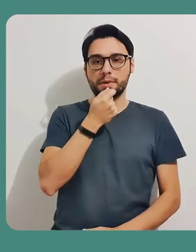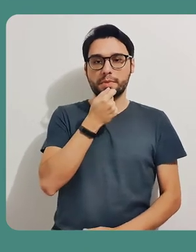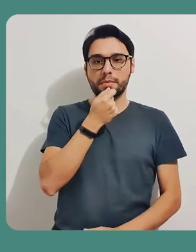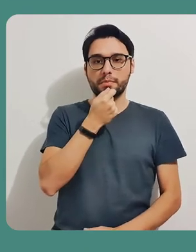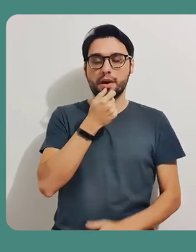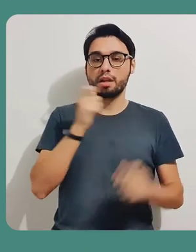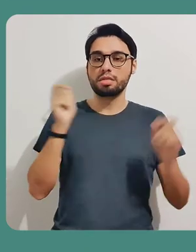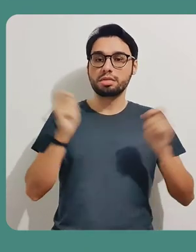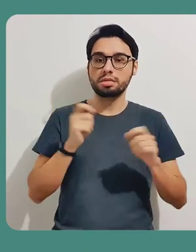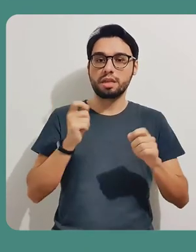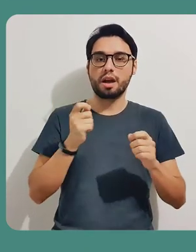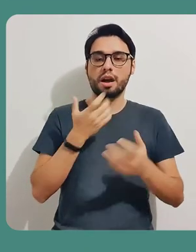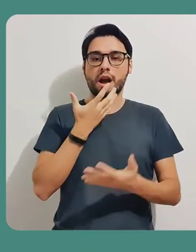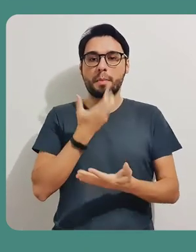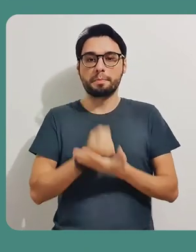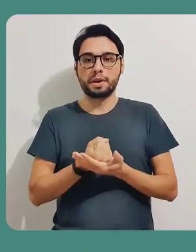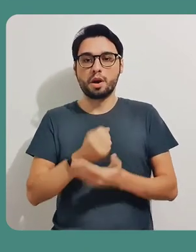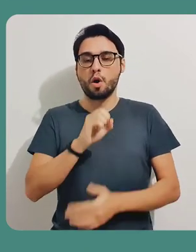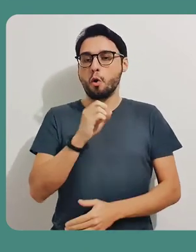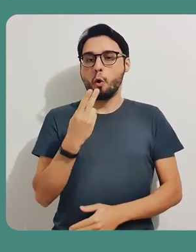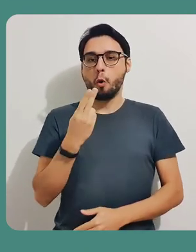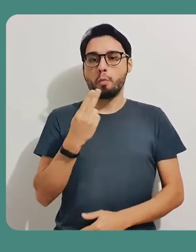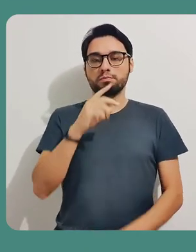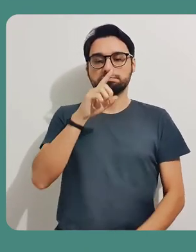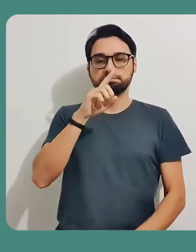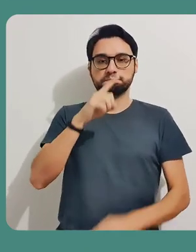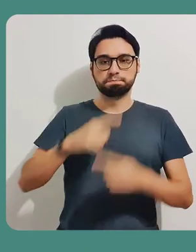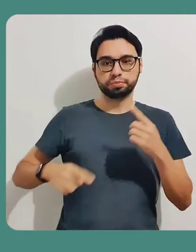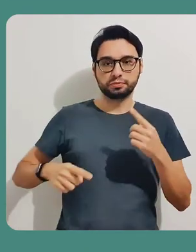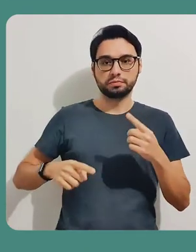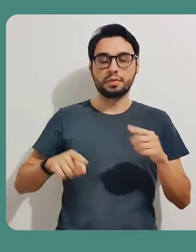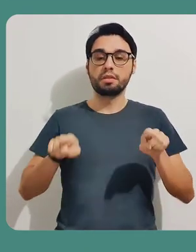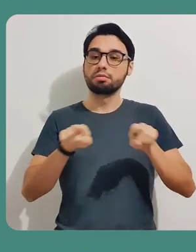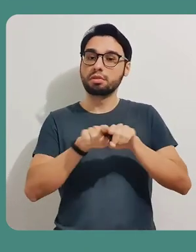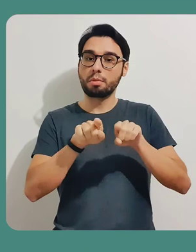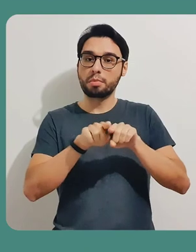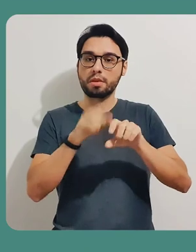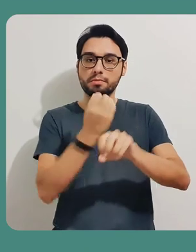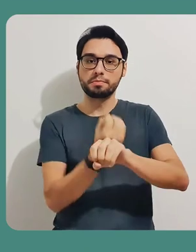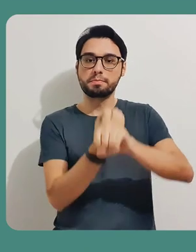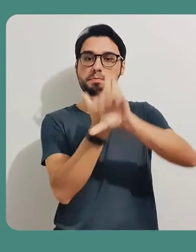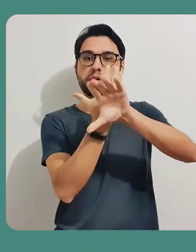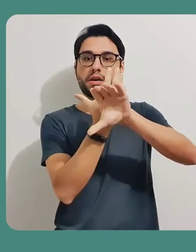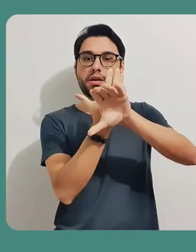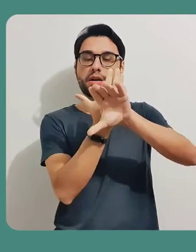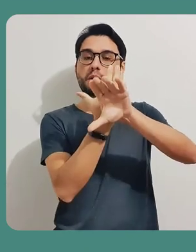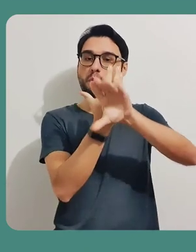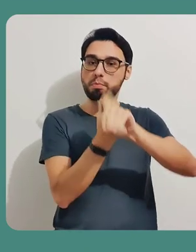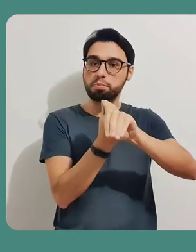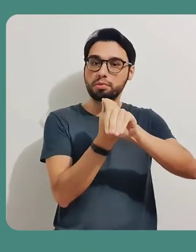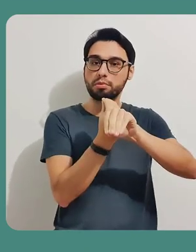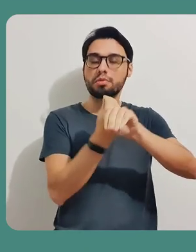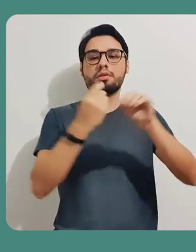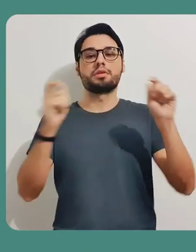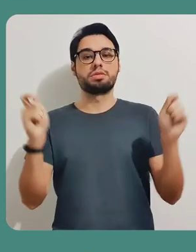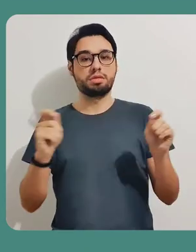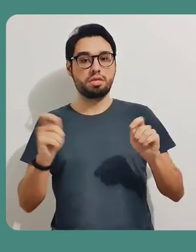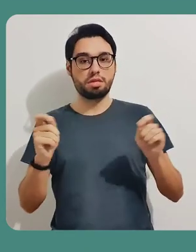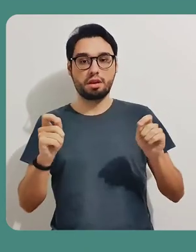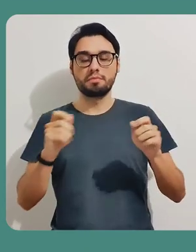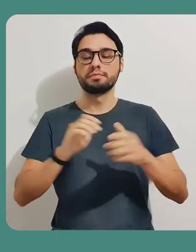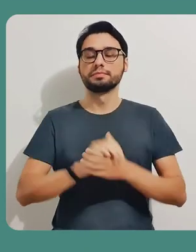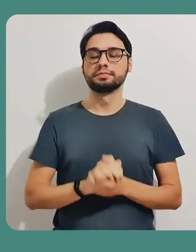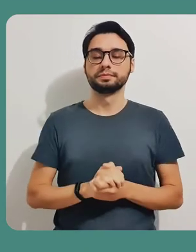disponíveis na plataforma a primeira delas é um microfone que você pode ativar e desativar assim como a